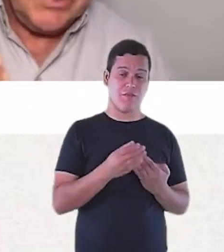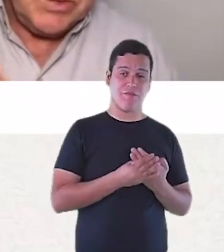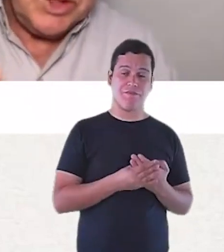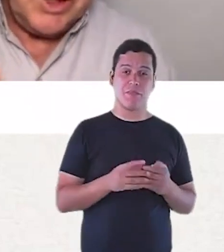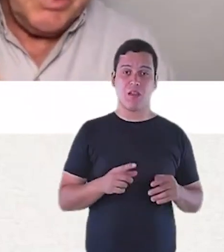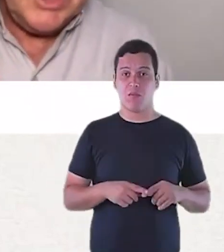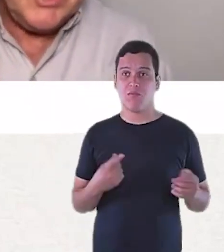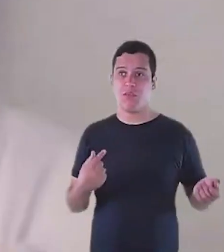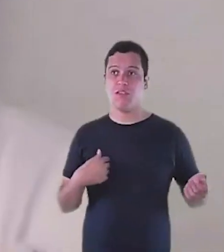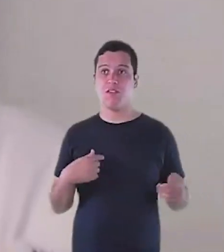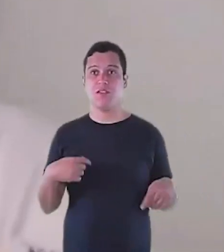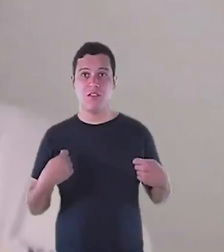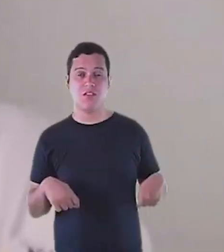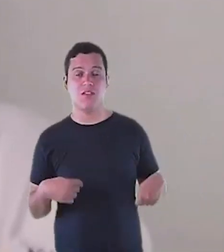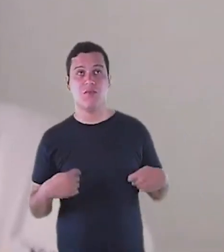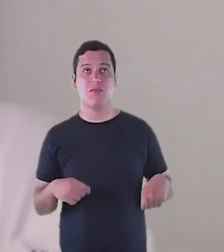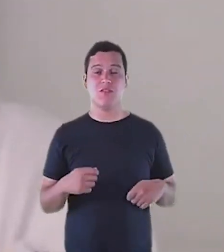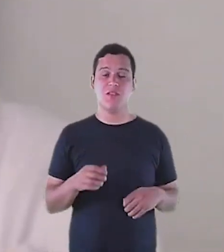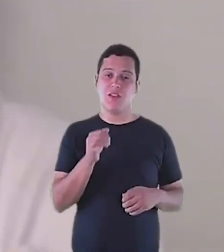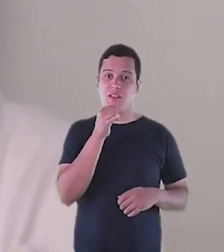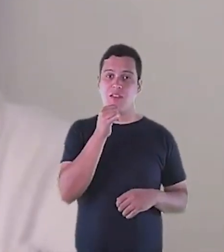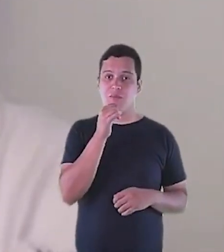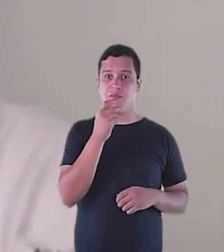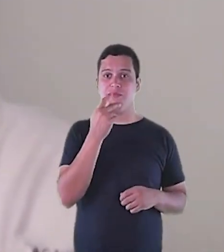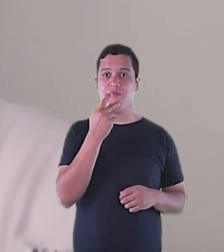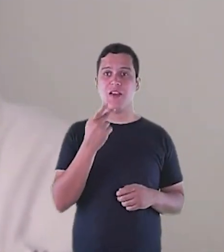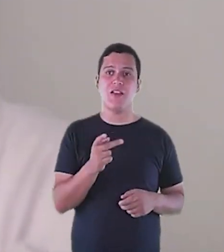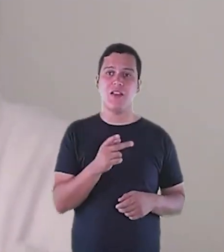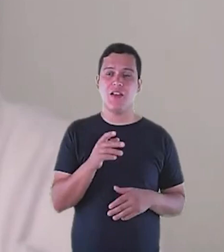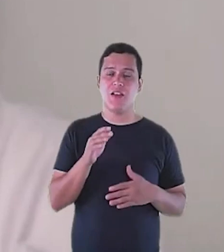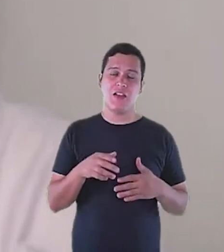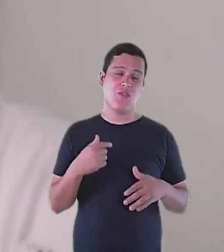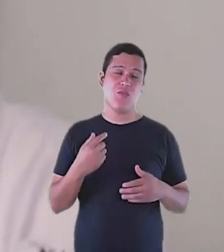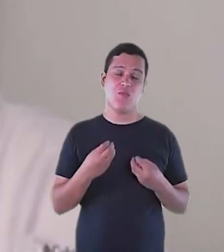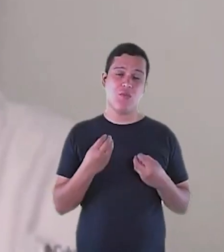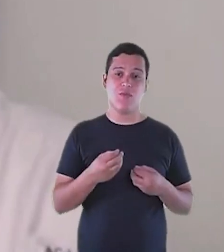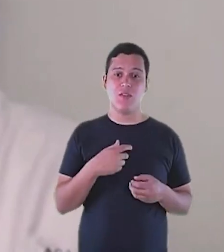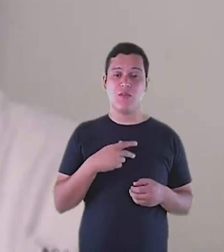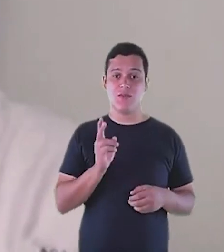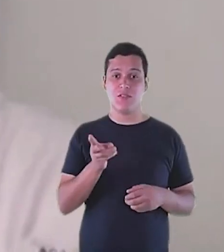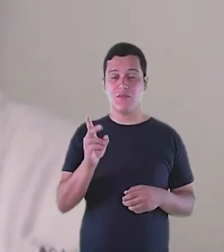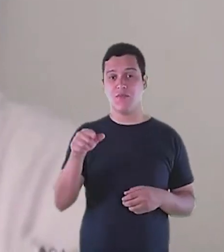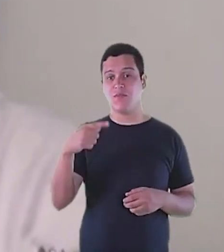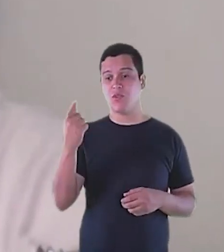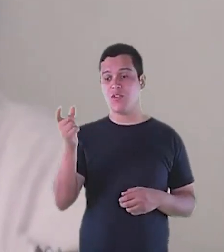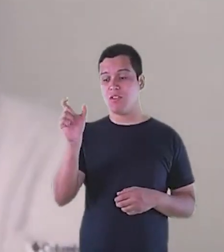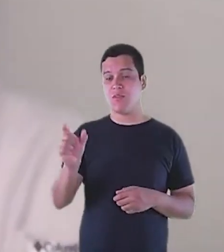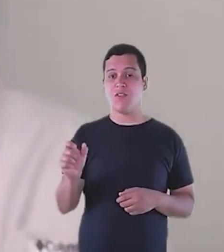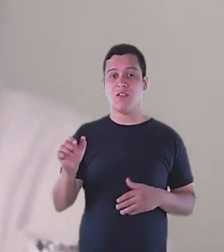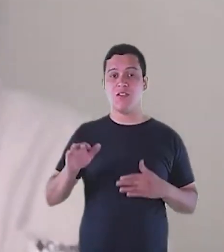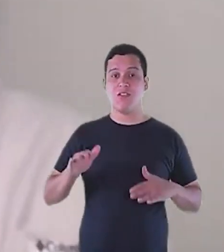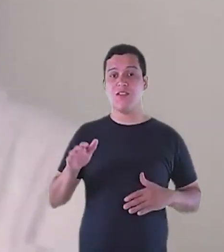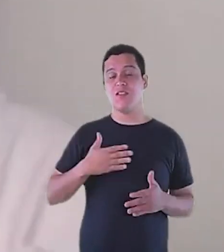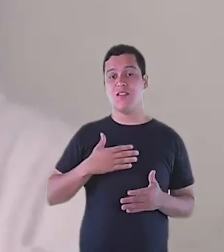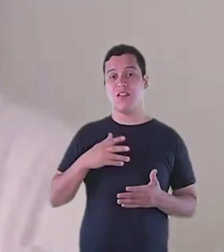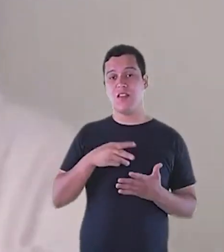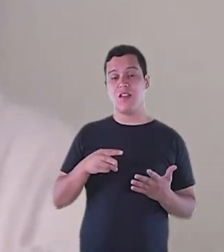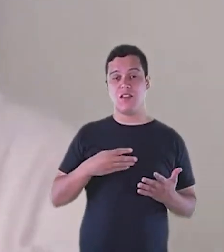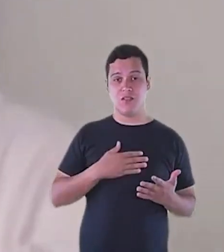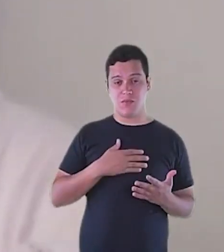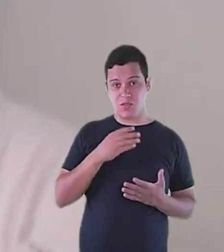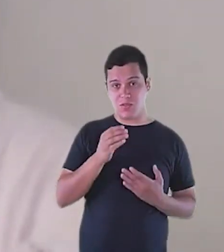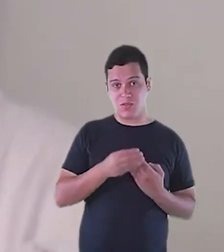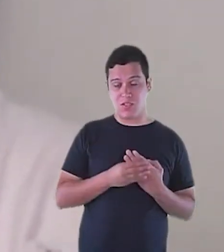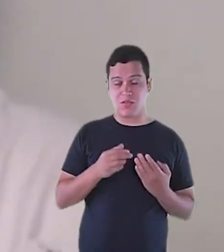estou tratando geralmente com um leitor até mais leigo, um leitor mais jovem, eu tenho que fugir de tentar esgotar os